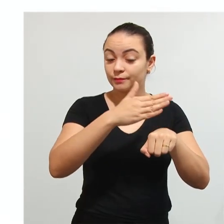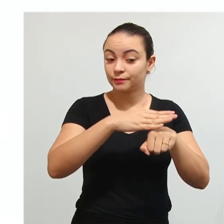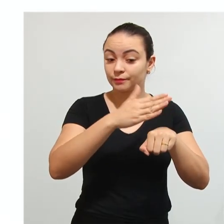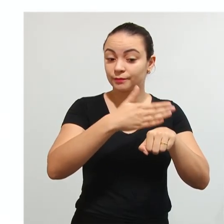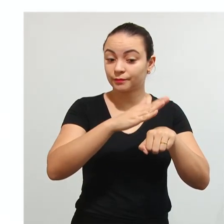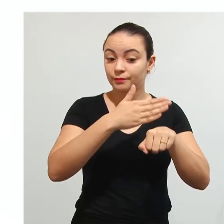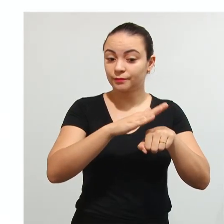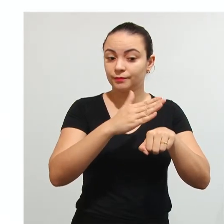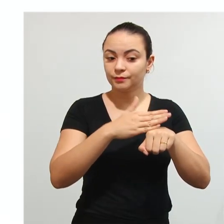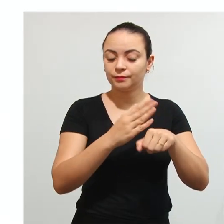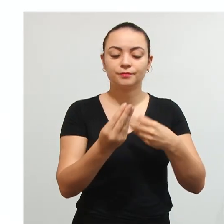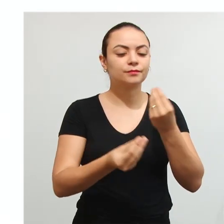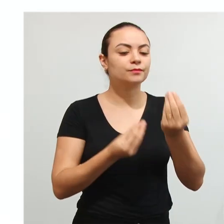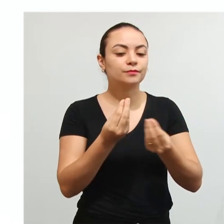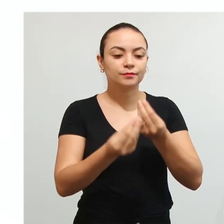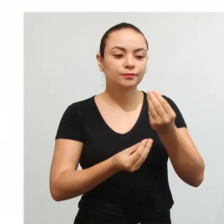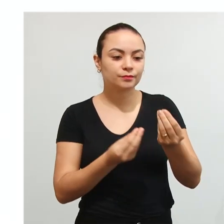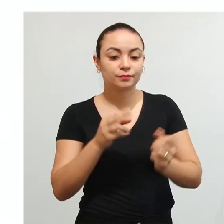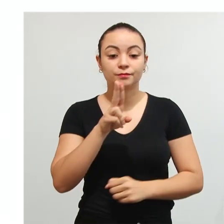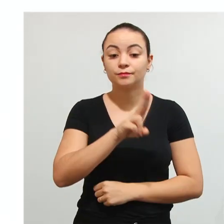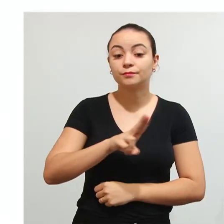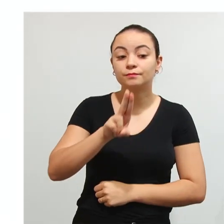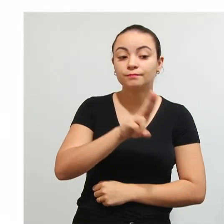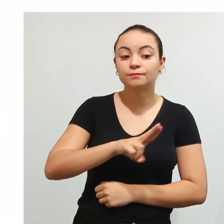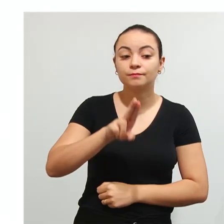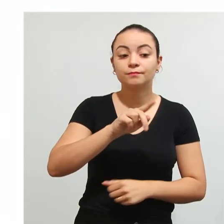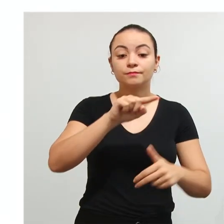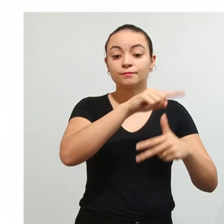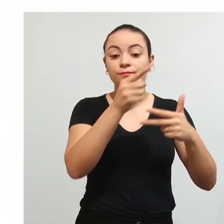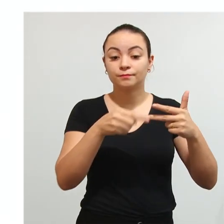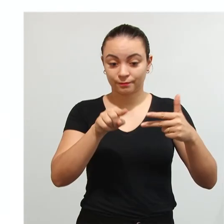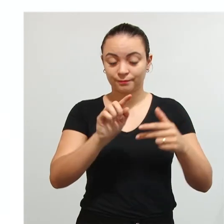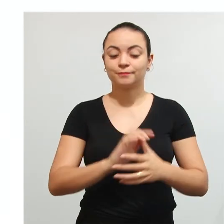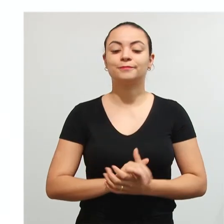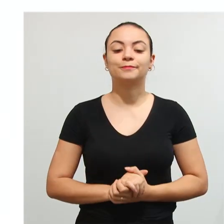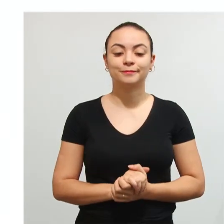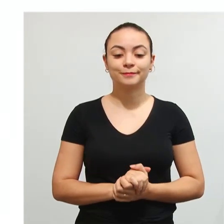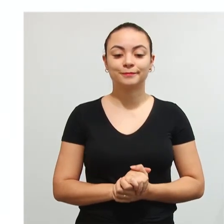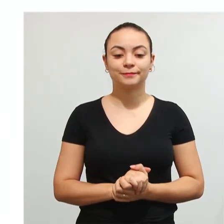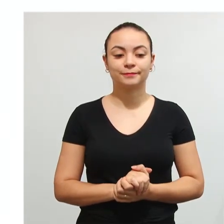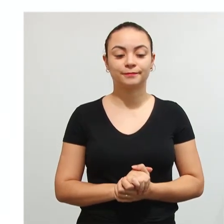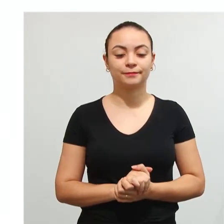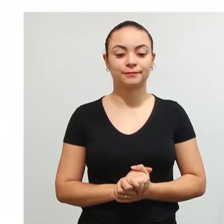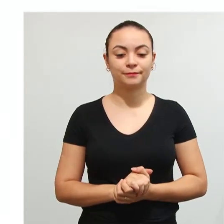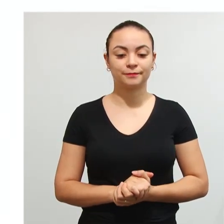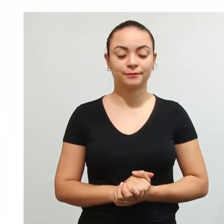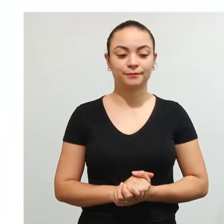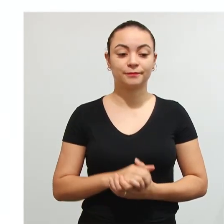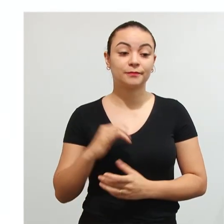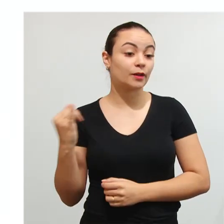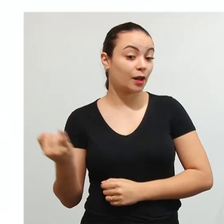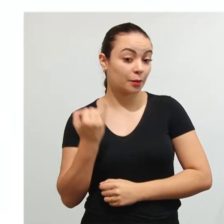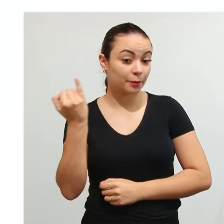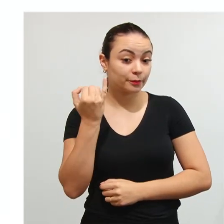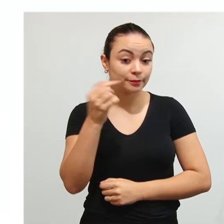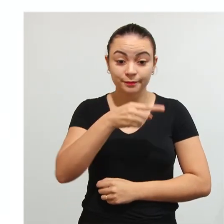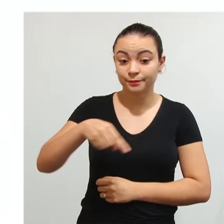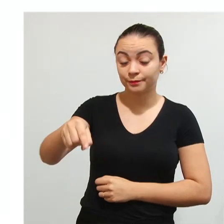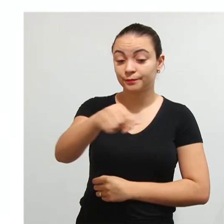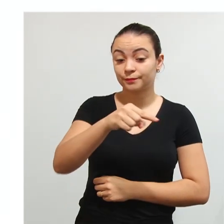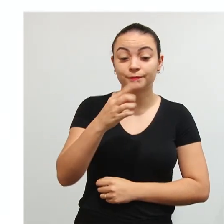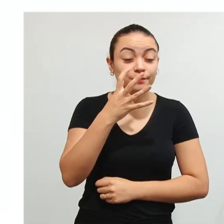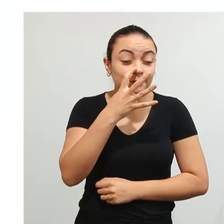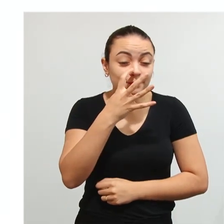conhecer regra de 3 para depois falar sobre porcentagem. Então, é importante que vocês assistam às